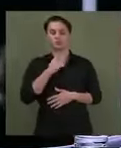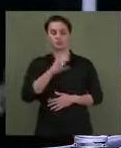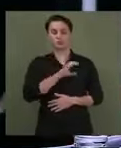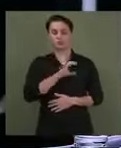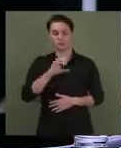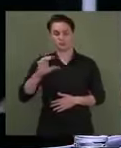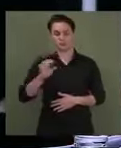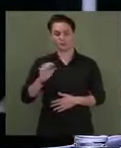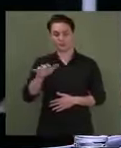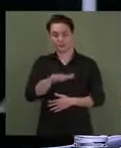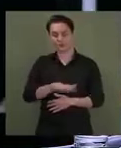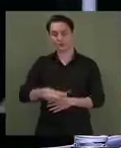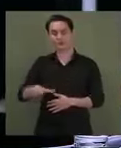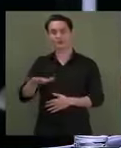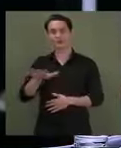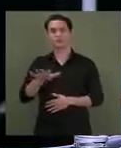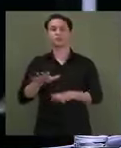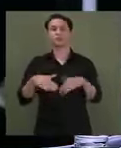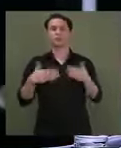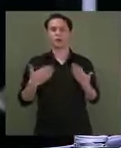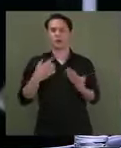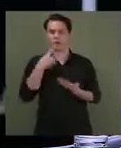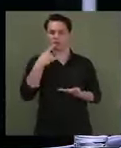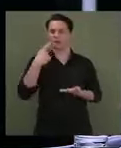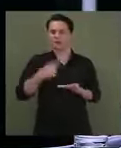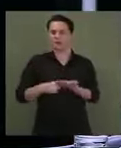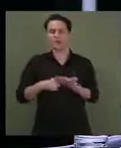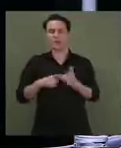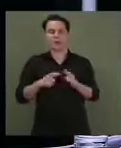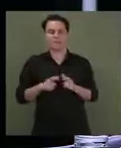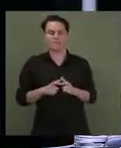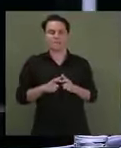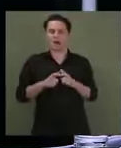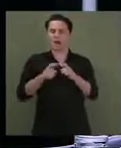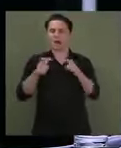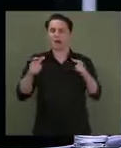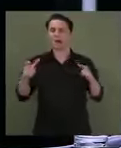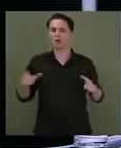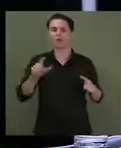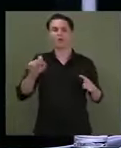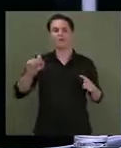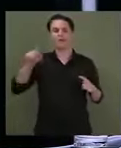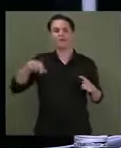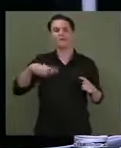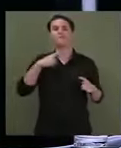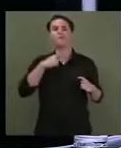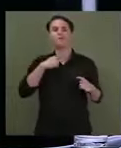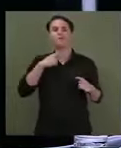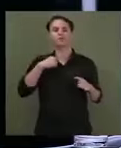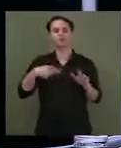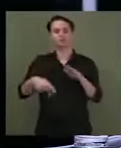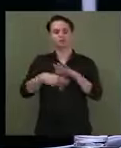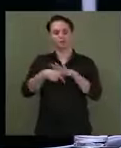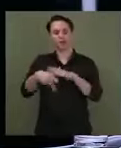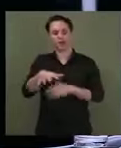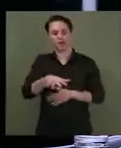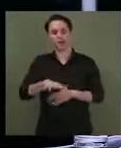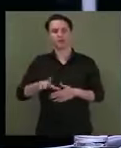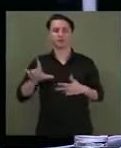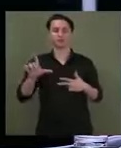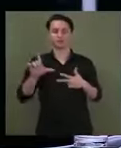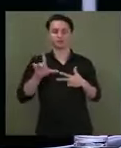o plenário do Senado Federal afirma, através da maioria, o que é a vontade da Casa Legislativa e,